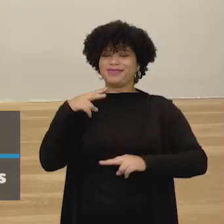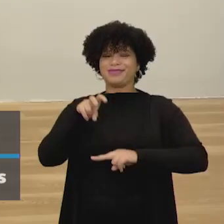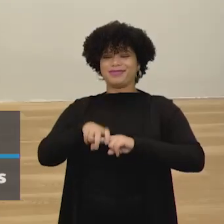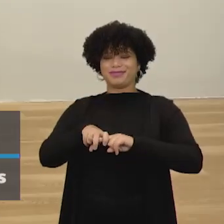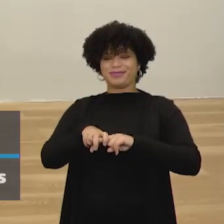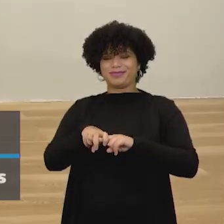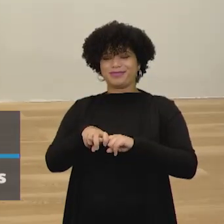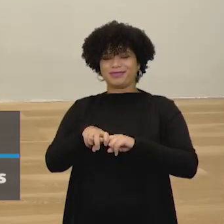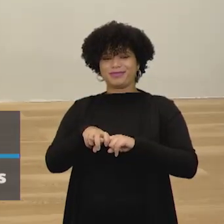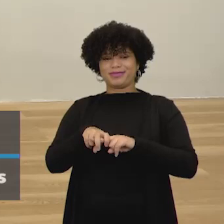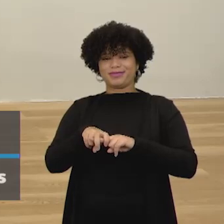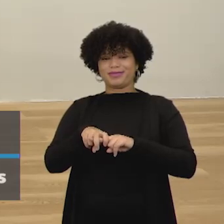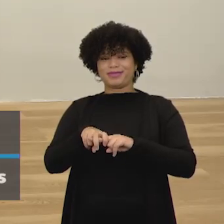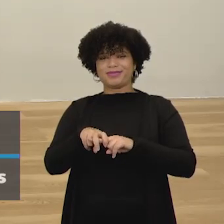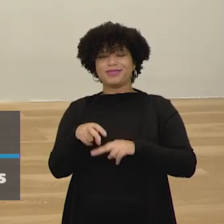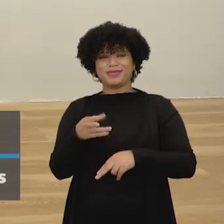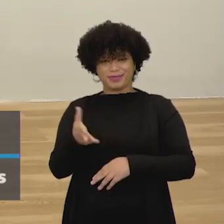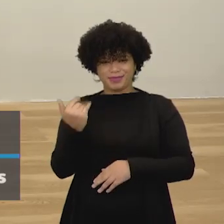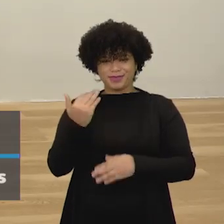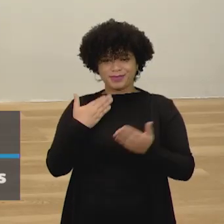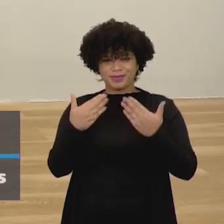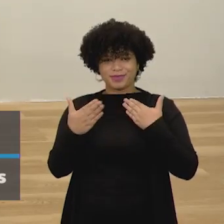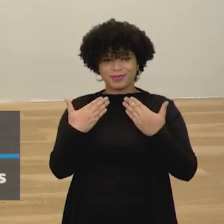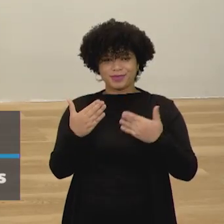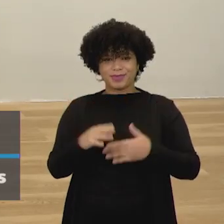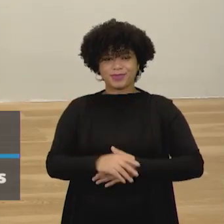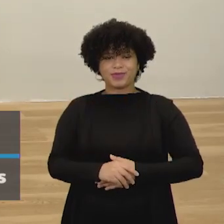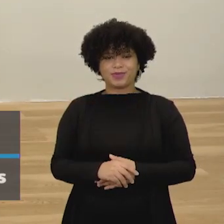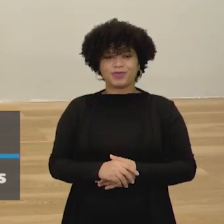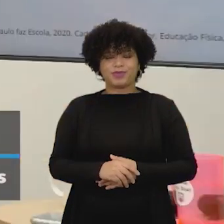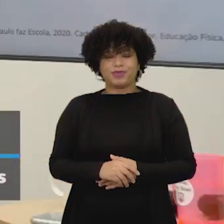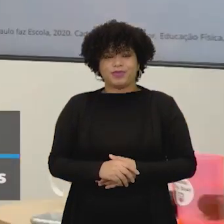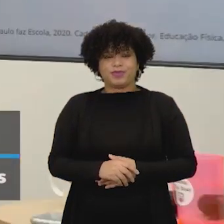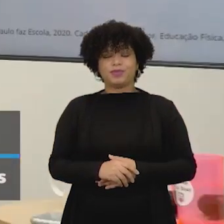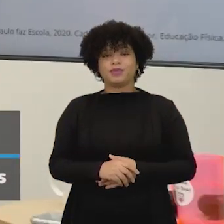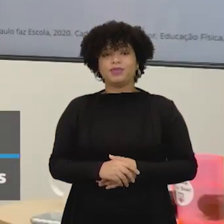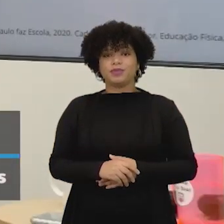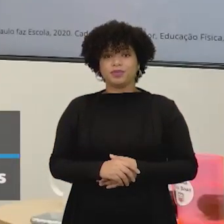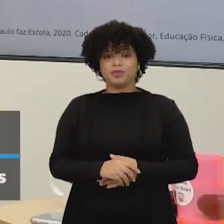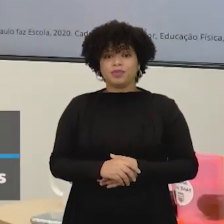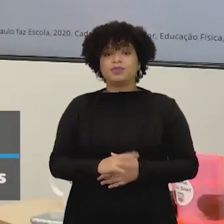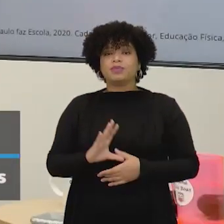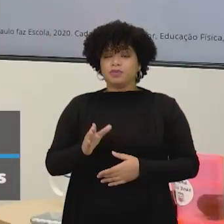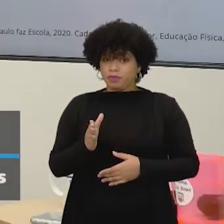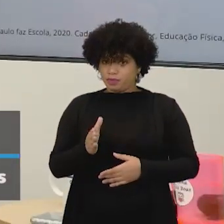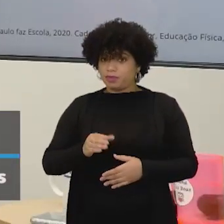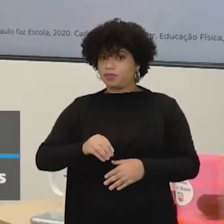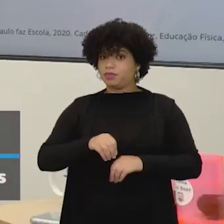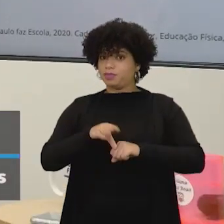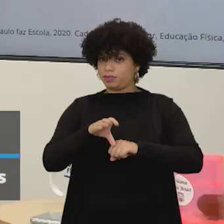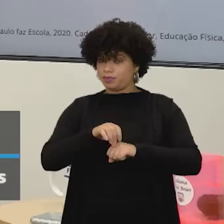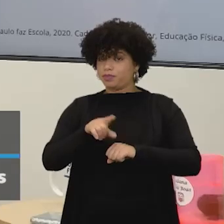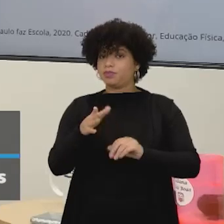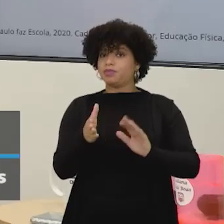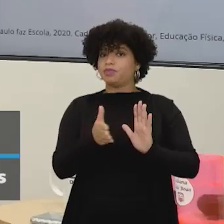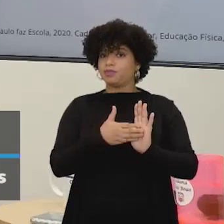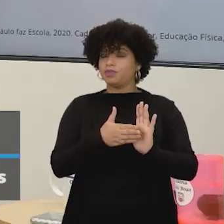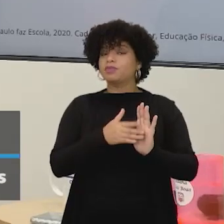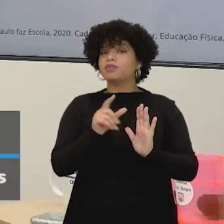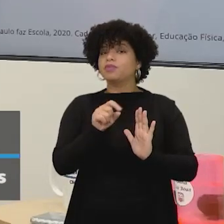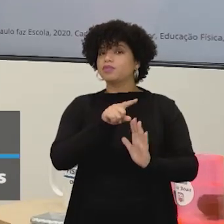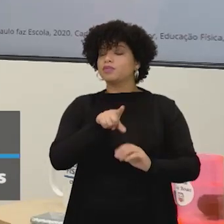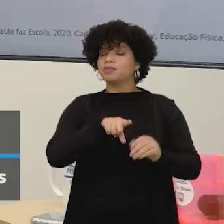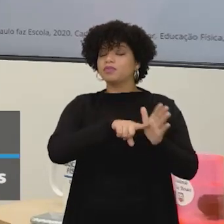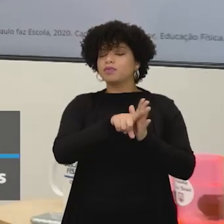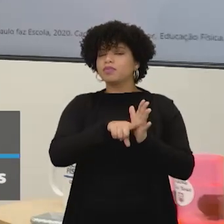para a gente conversar melhor aí. Então, a gente já veio com proposta de vocês fazerem pesquisa para saber se ao redor da